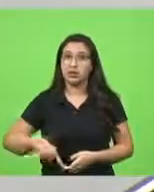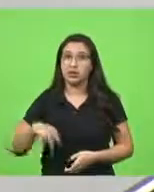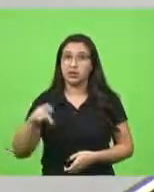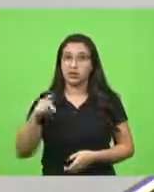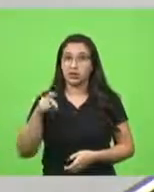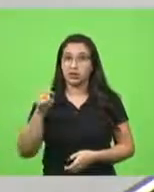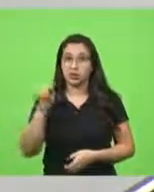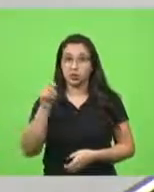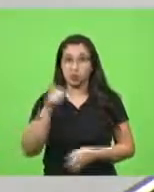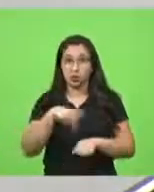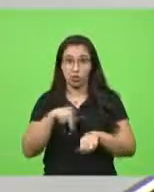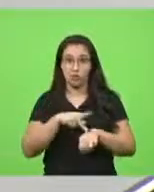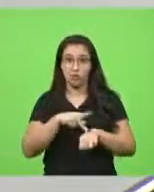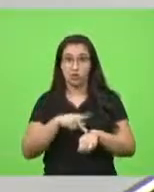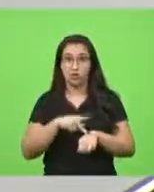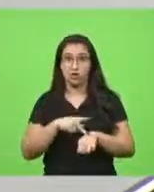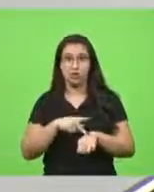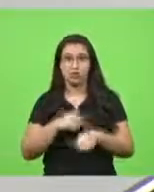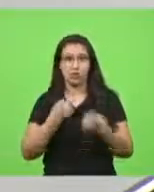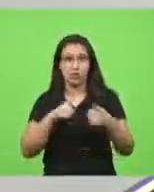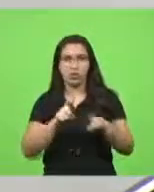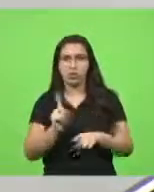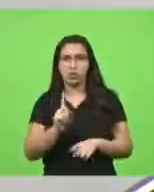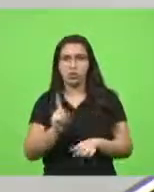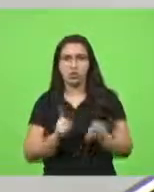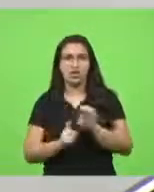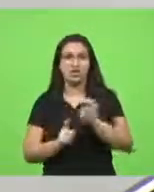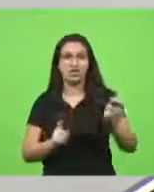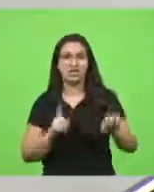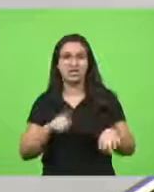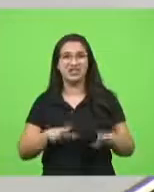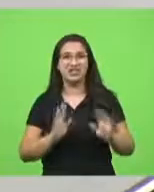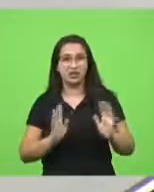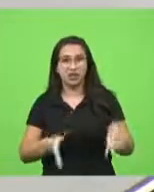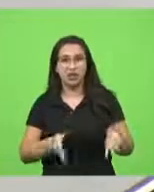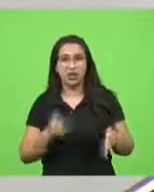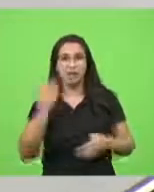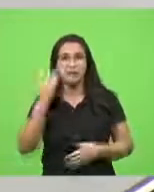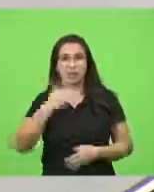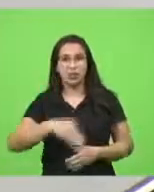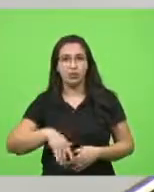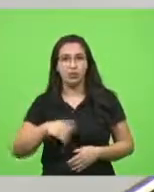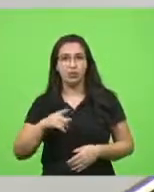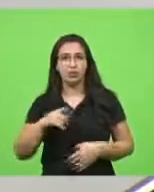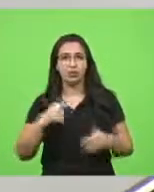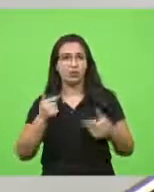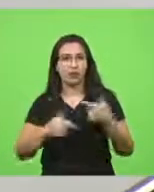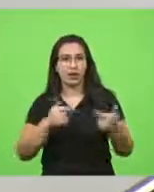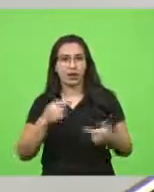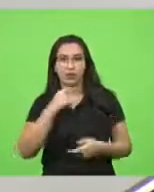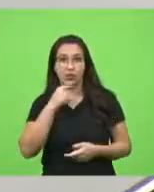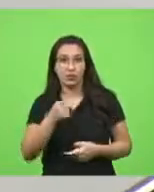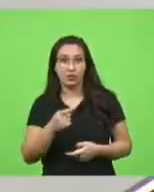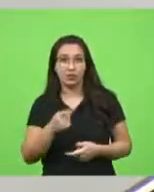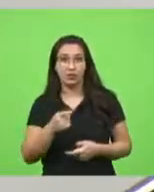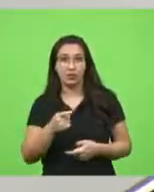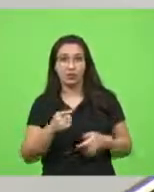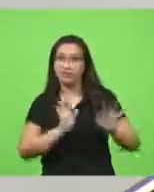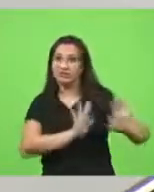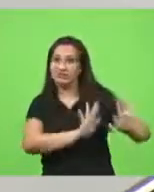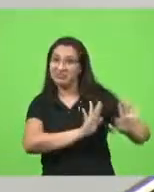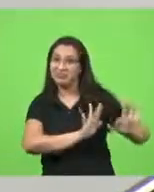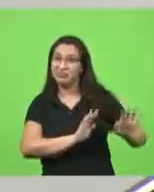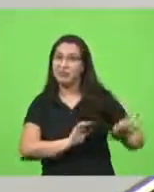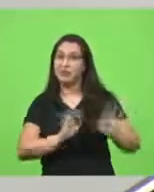contra. A esquerda está lá, esquecida, já provou que é incompetente. É uma coisa, deixa eles lá.